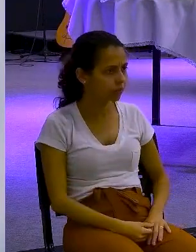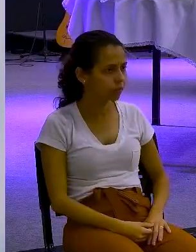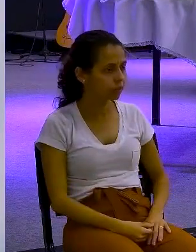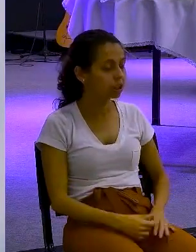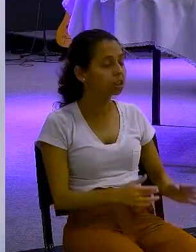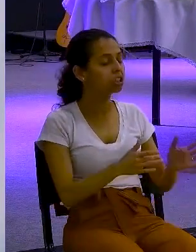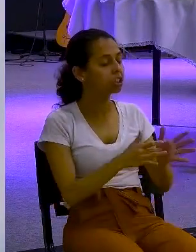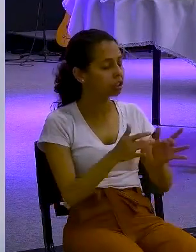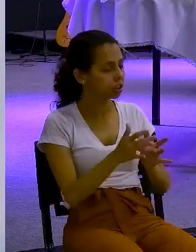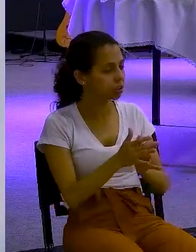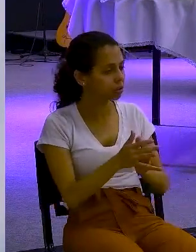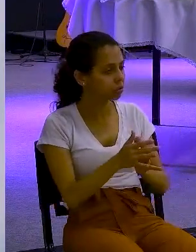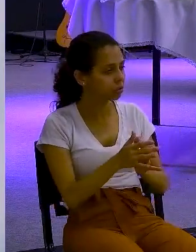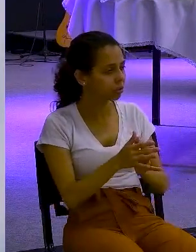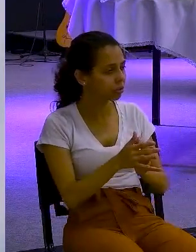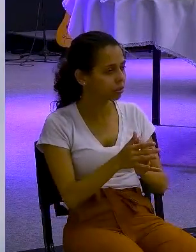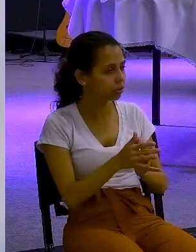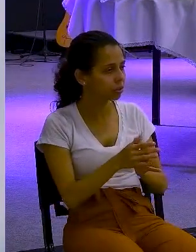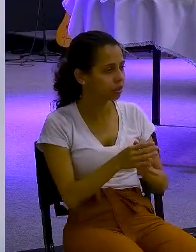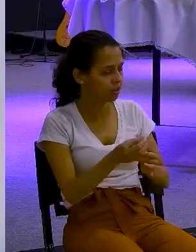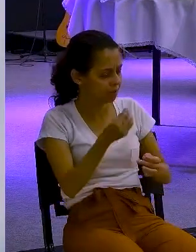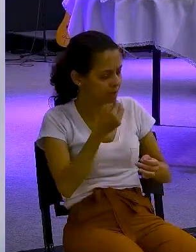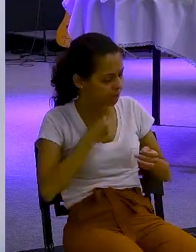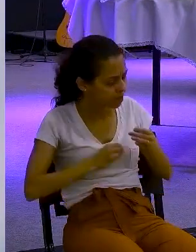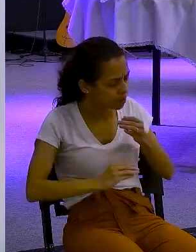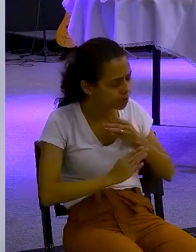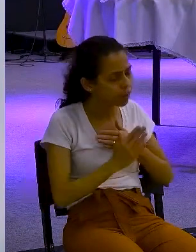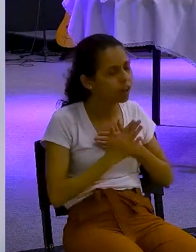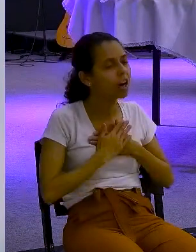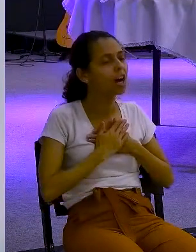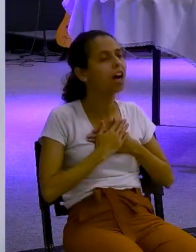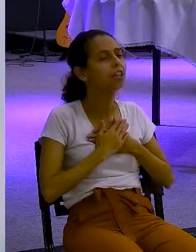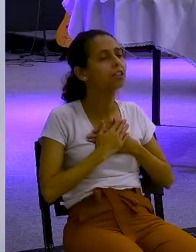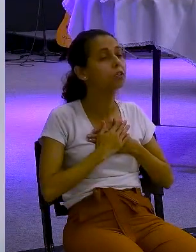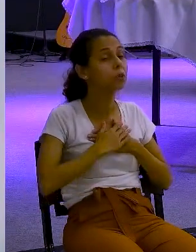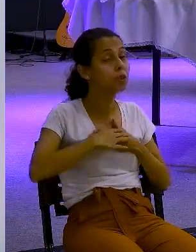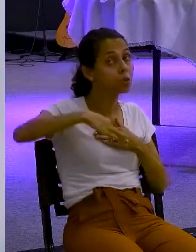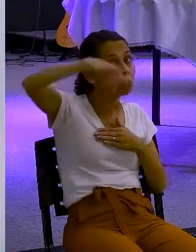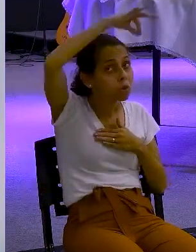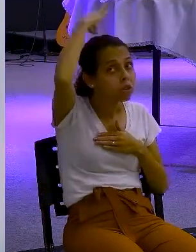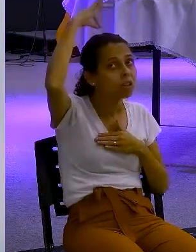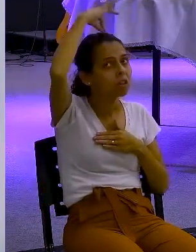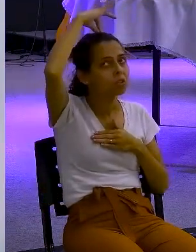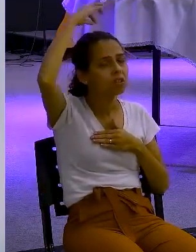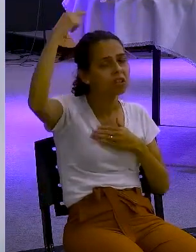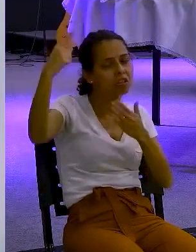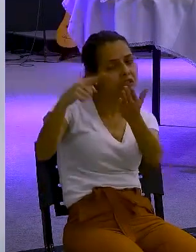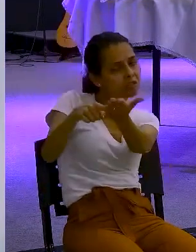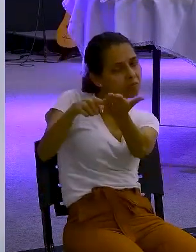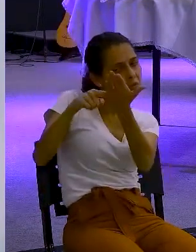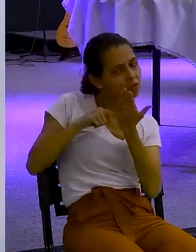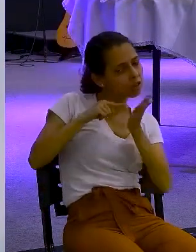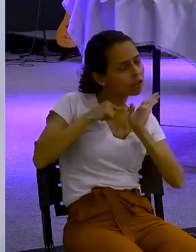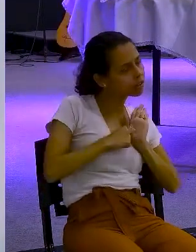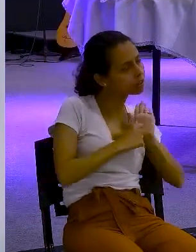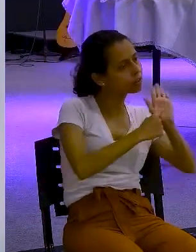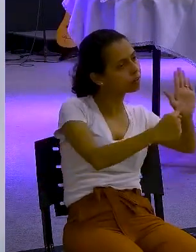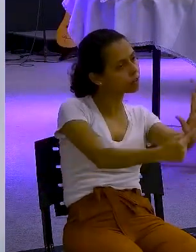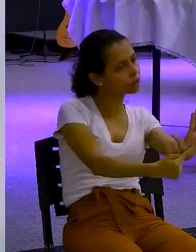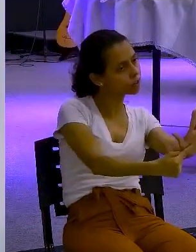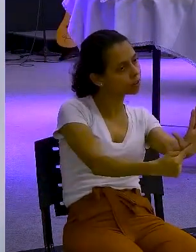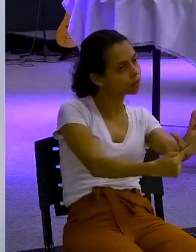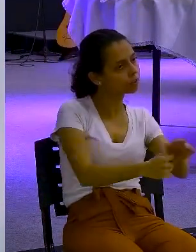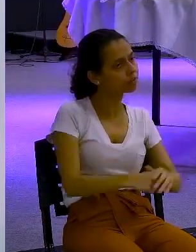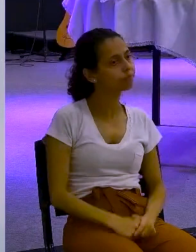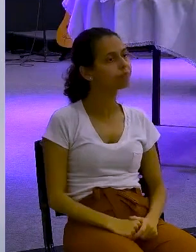nossas vidas e no nosso coração, o Santo Espírito se manifesta em nós e através de nós.